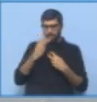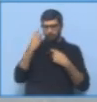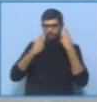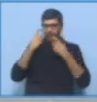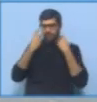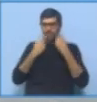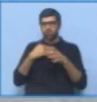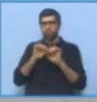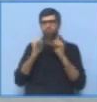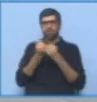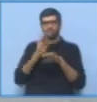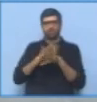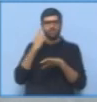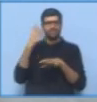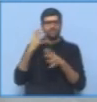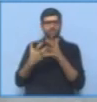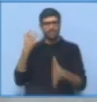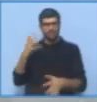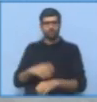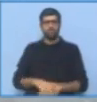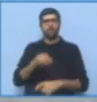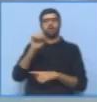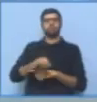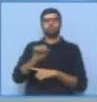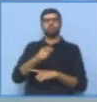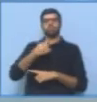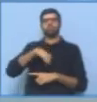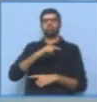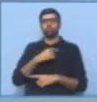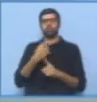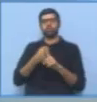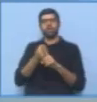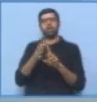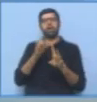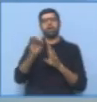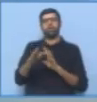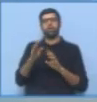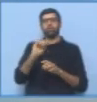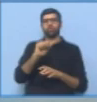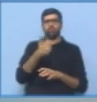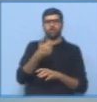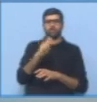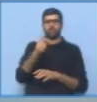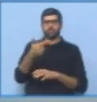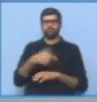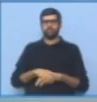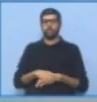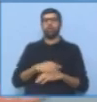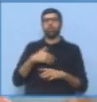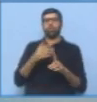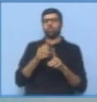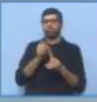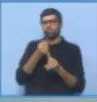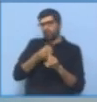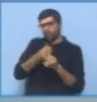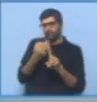tão marcada pelo ruído, não é que dizem? Sim, nós lançámos um desafio que foi o Sábado. Foi um desafio que foi um